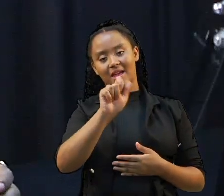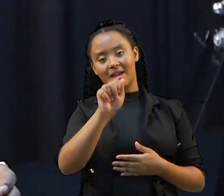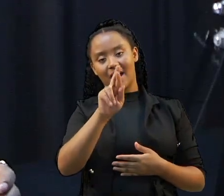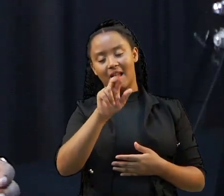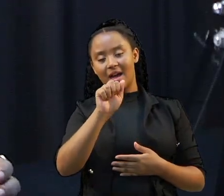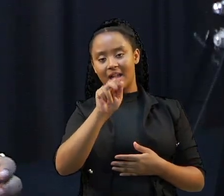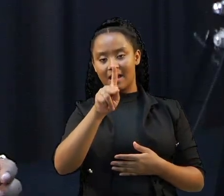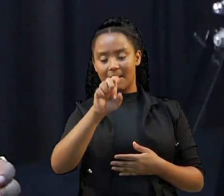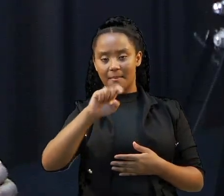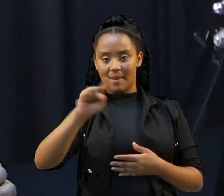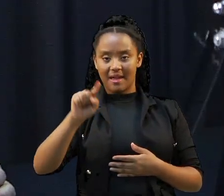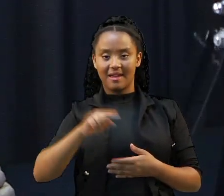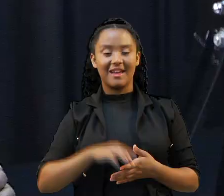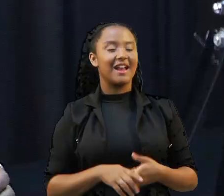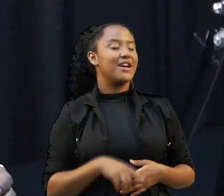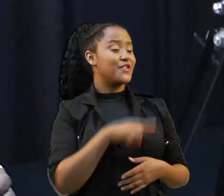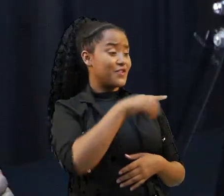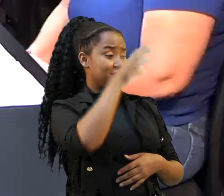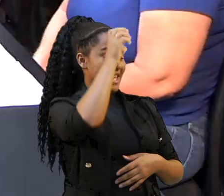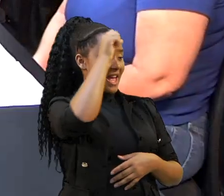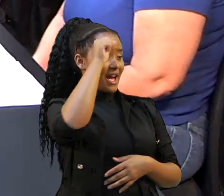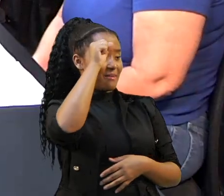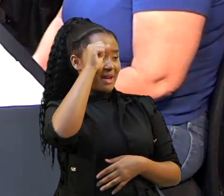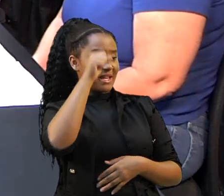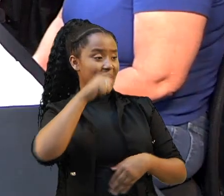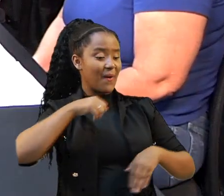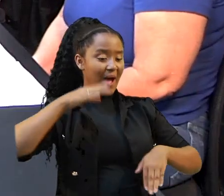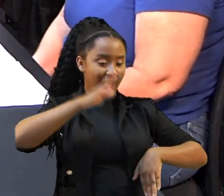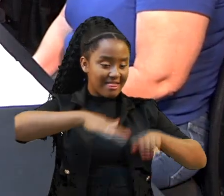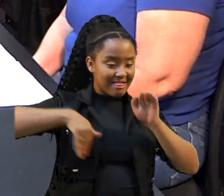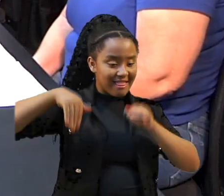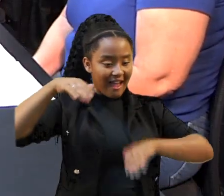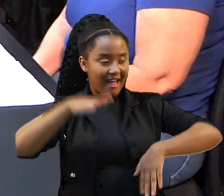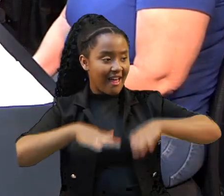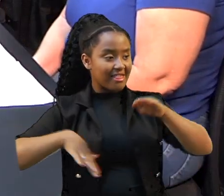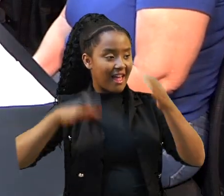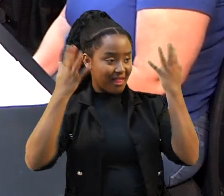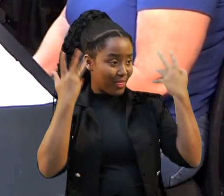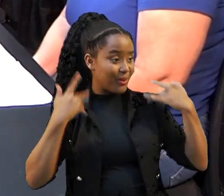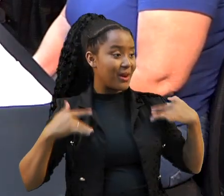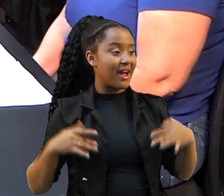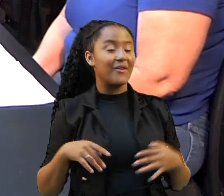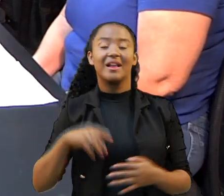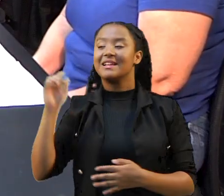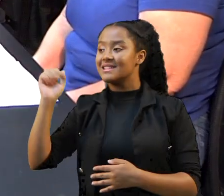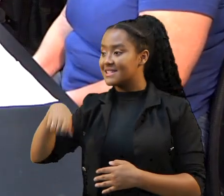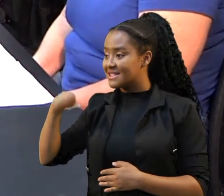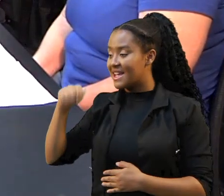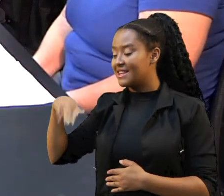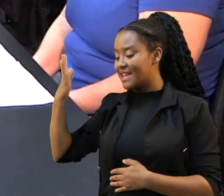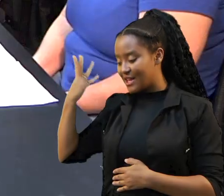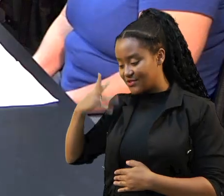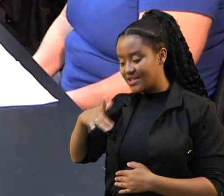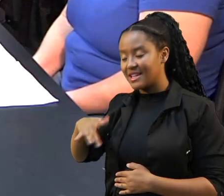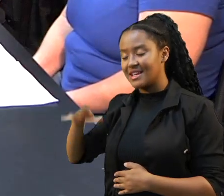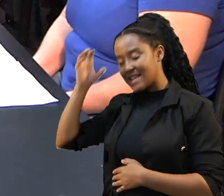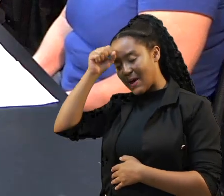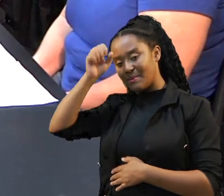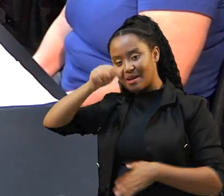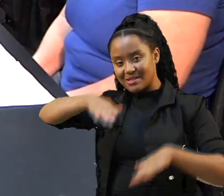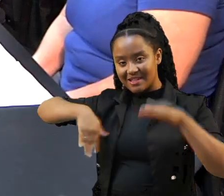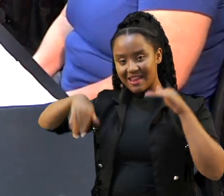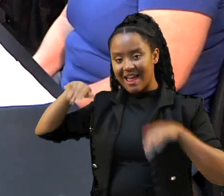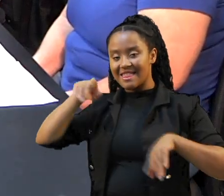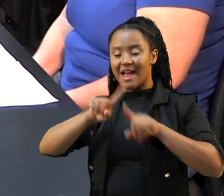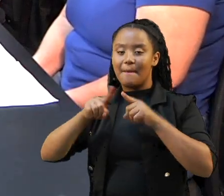da natureza. E já aprende a nadar naturalmente. Desde criança eu já aprendi a nadar. Mas eu sou medrosa, eu não confio muito